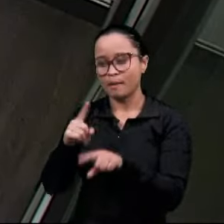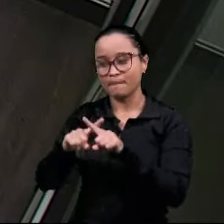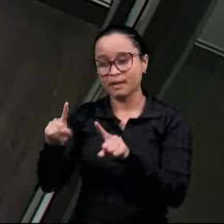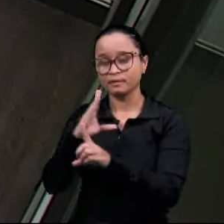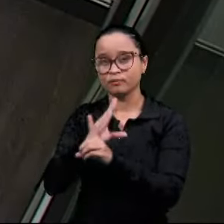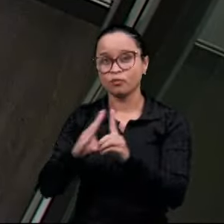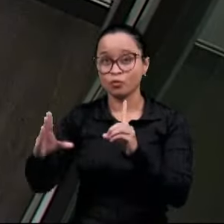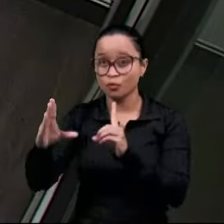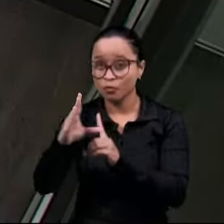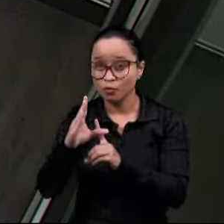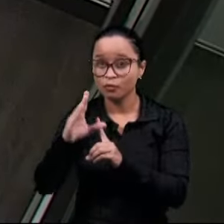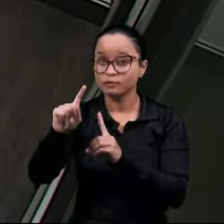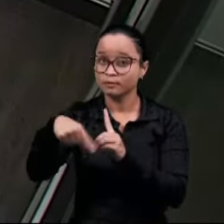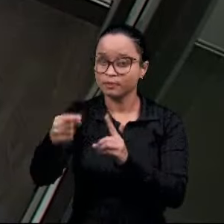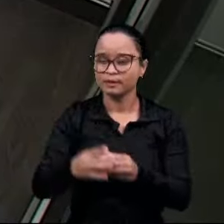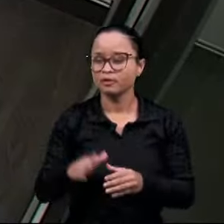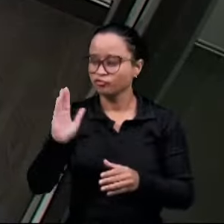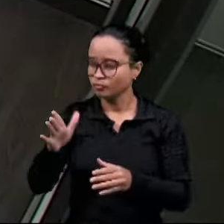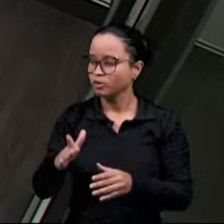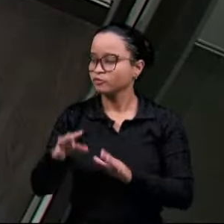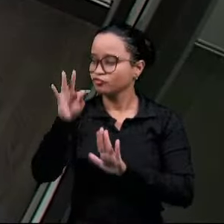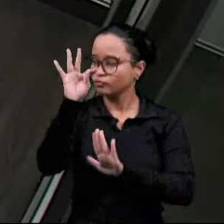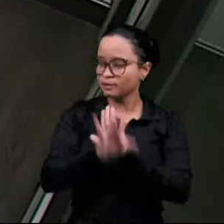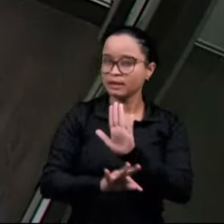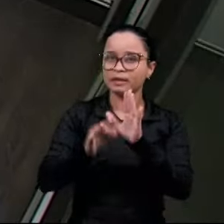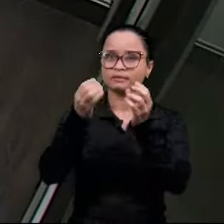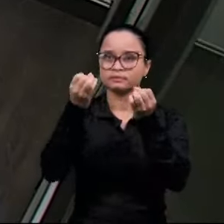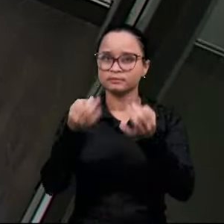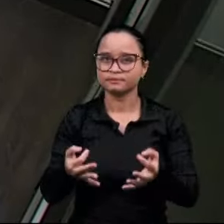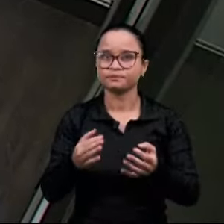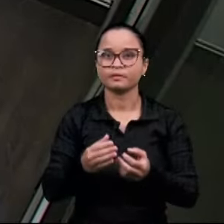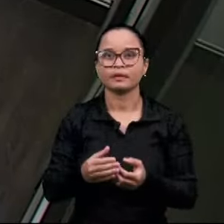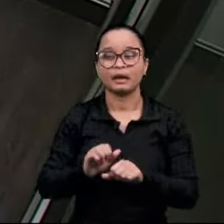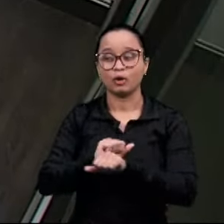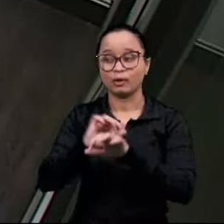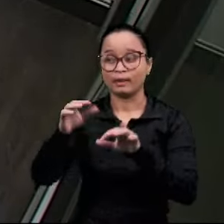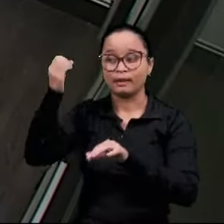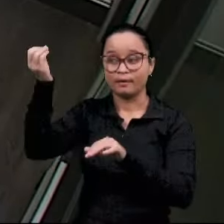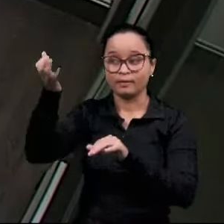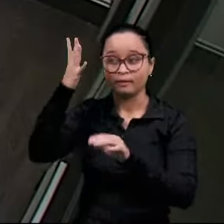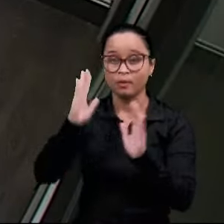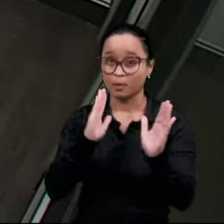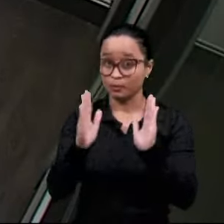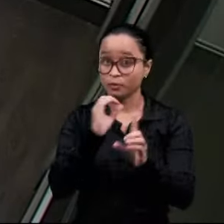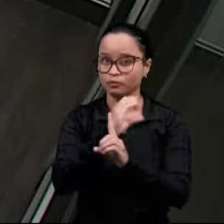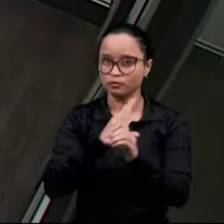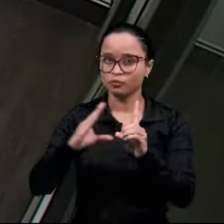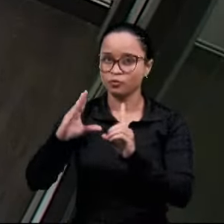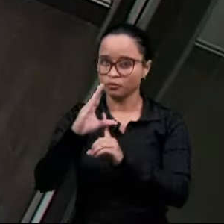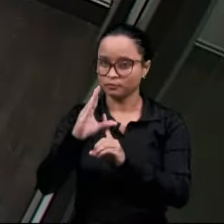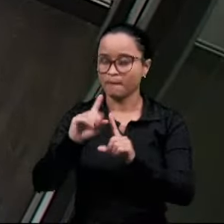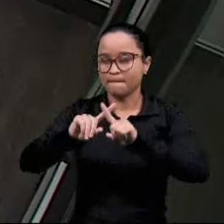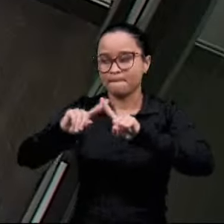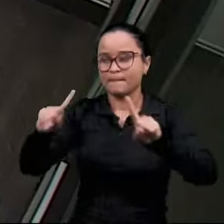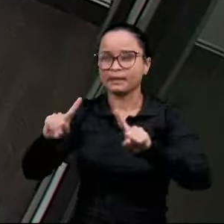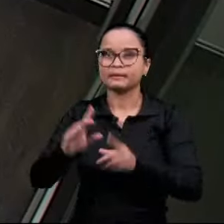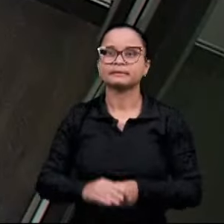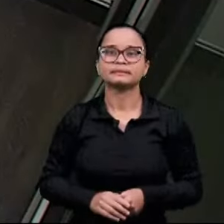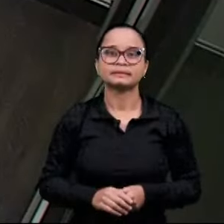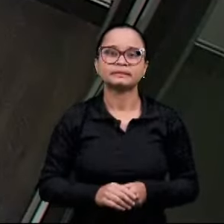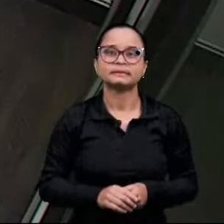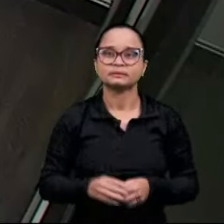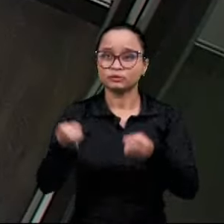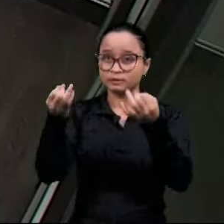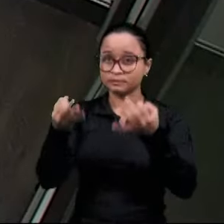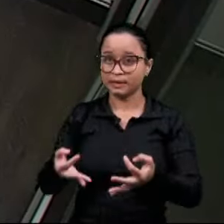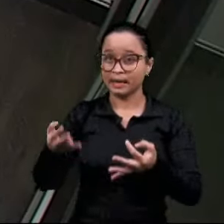pode adiantar o texto? Claro que a revelação vai ficar para o momento do culto, mas o senhor pode falar aonde será lida